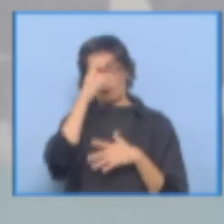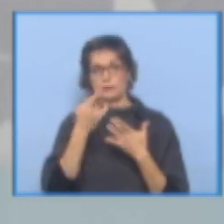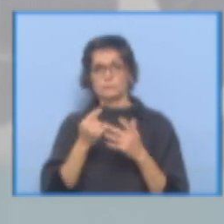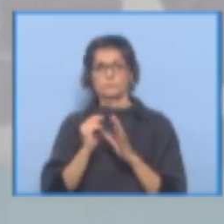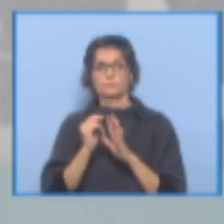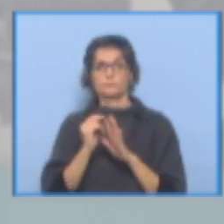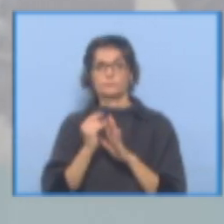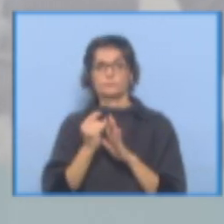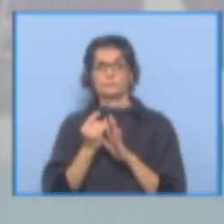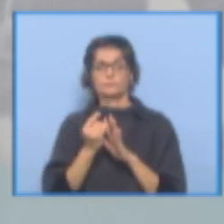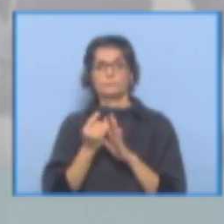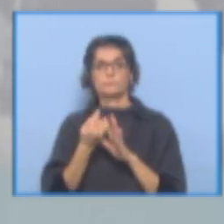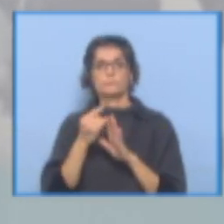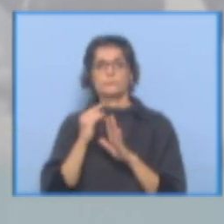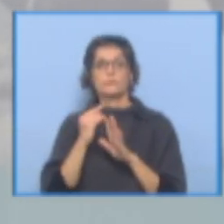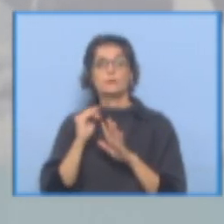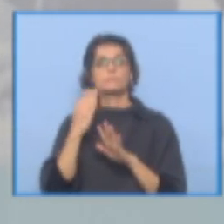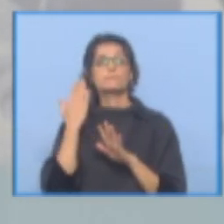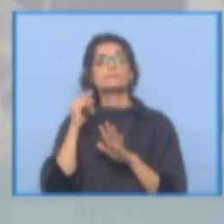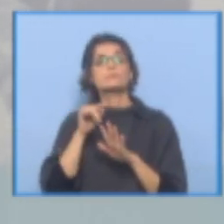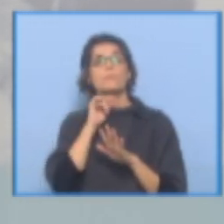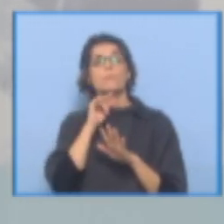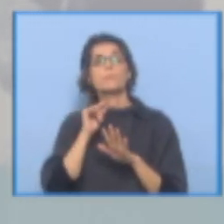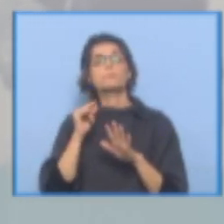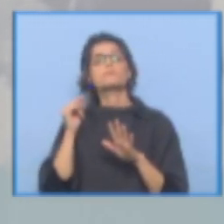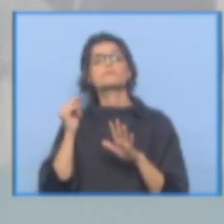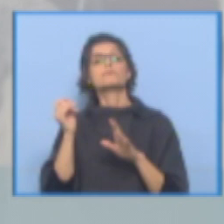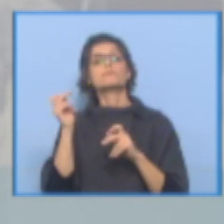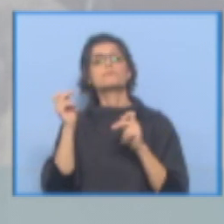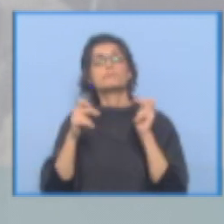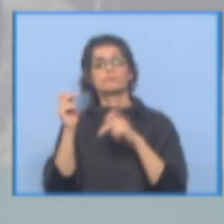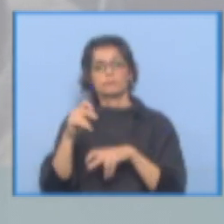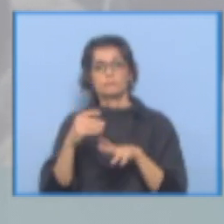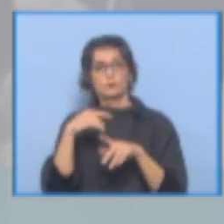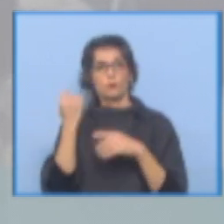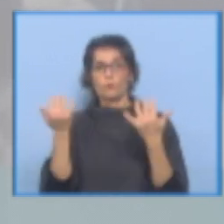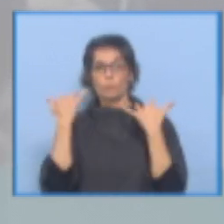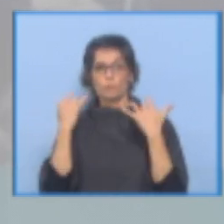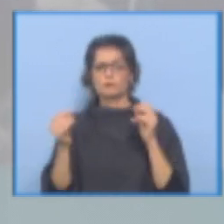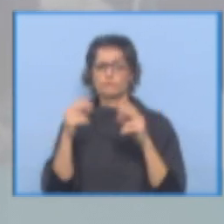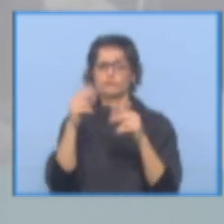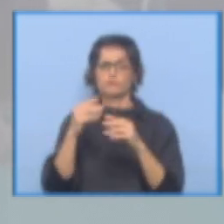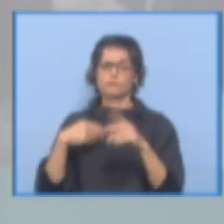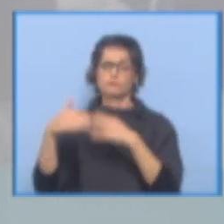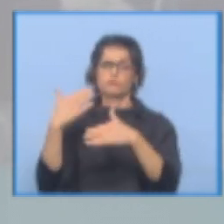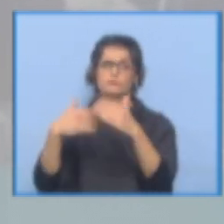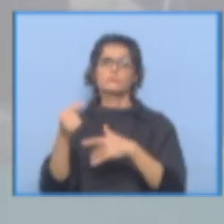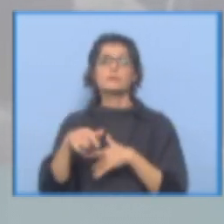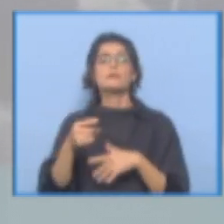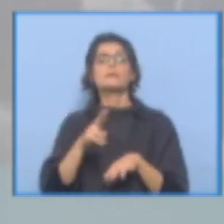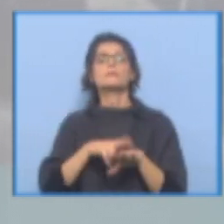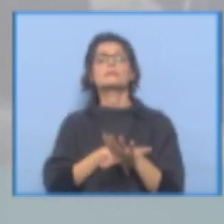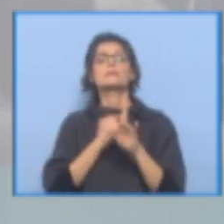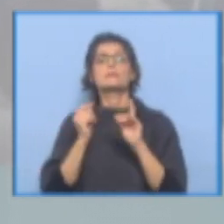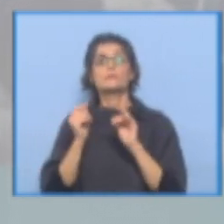no portal agência.eclésia.pt. Siga estas e outras notícias que atualizamos permanentemente. Falamos agora com a diretora de Informação